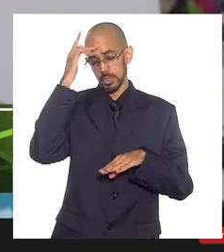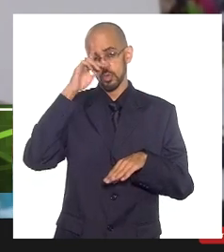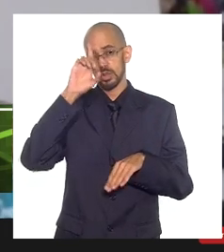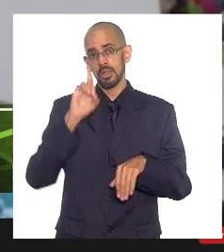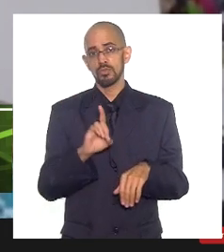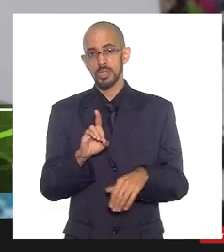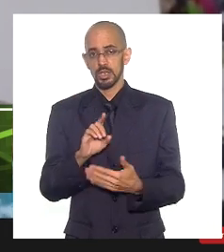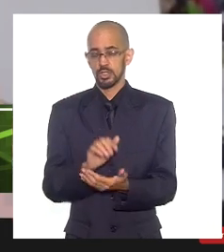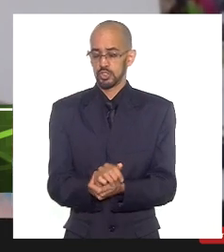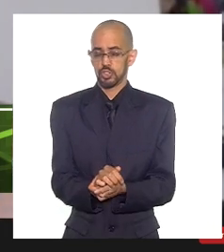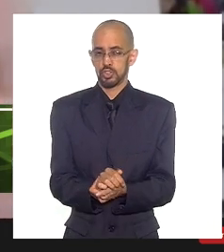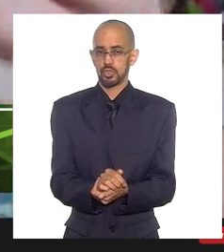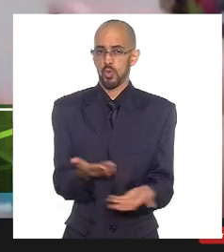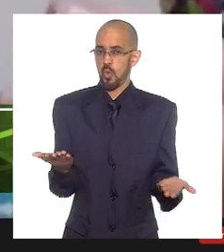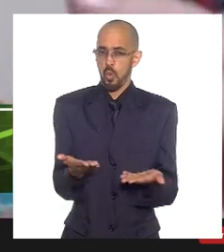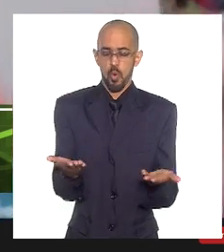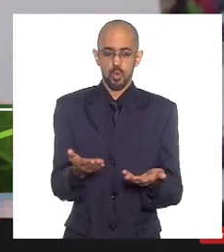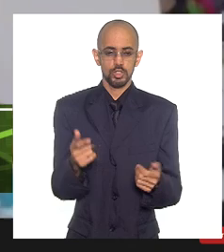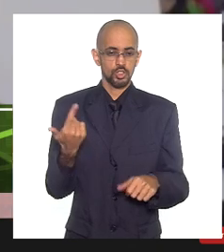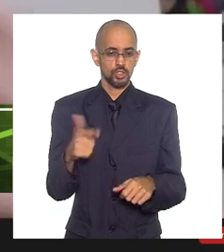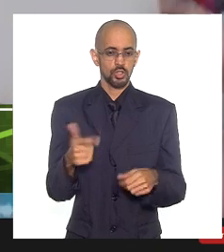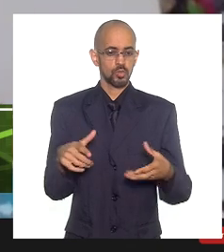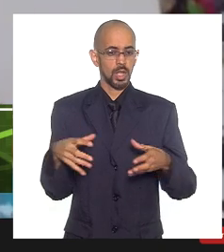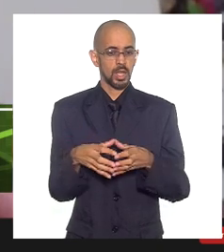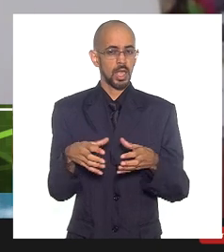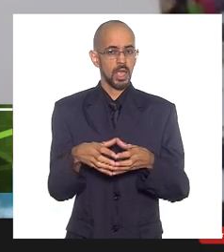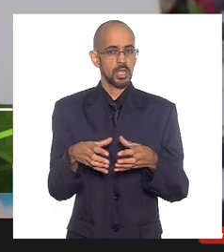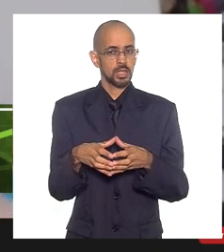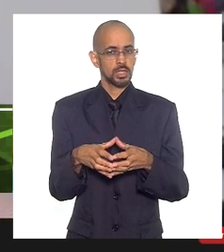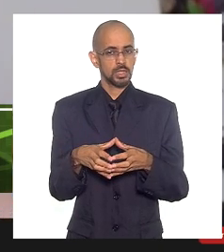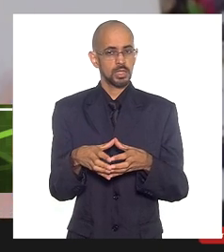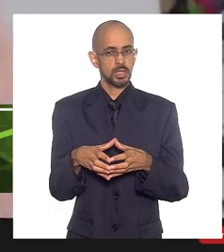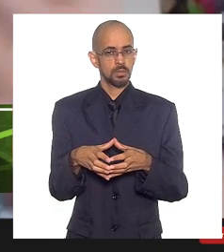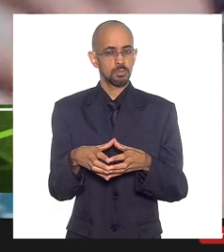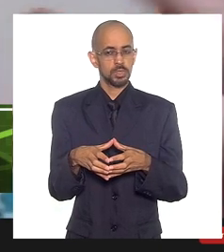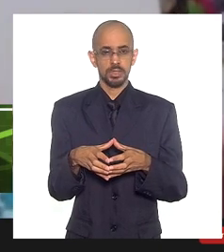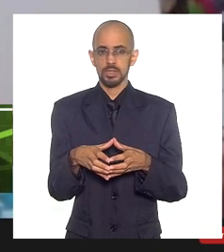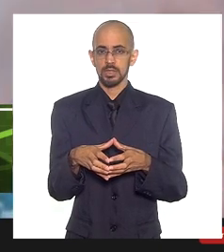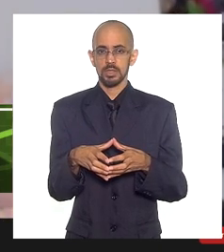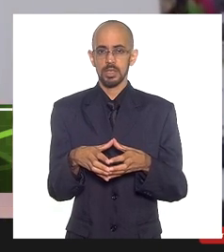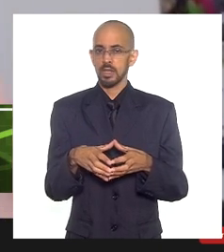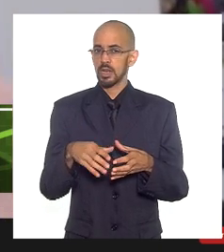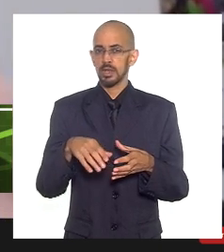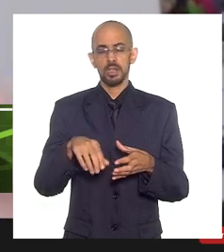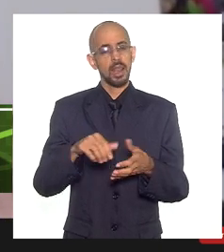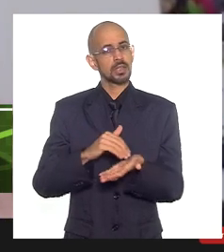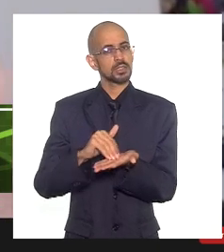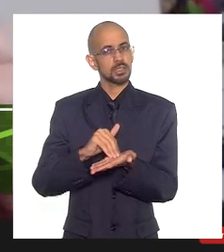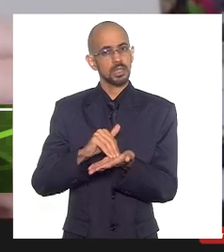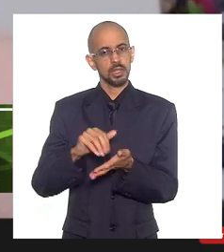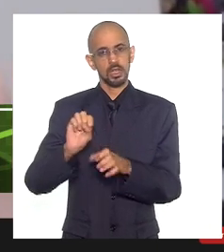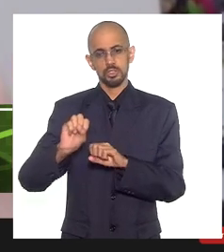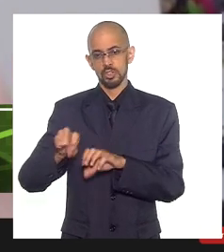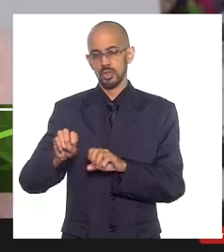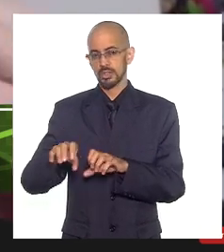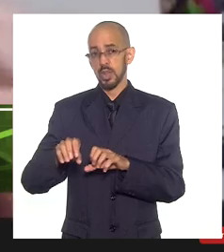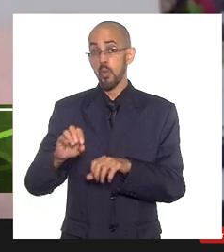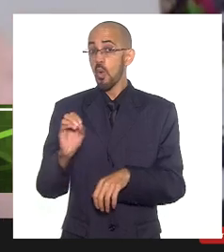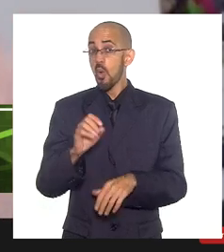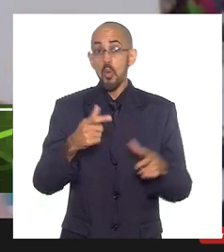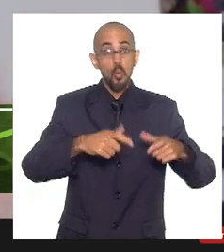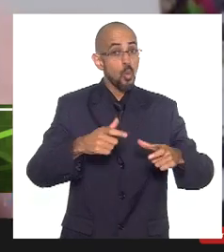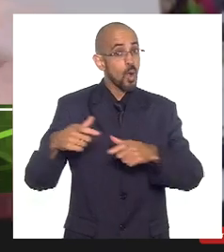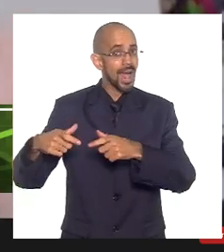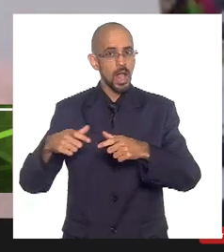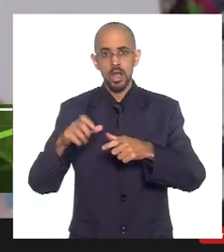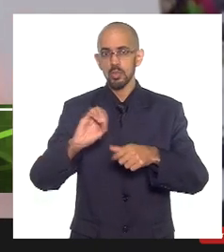não tem nem equipes formadas nem núcleos formados nem na SEDUC nem na Secretaria de Ciência e Tecnologia para pensar a